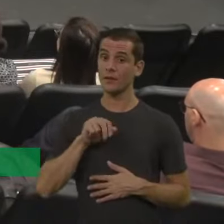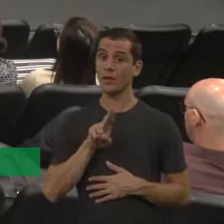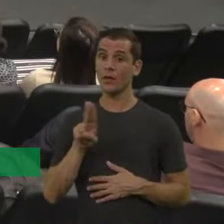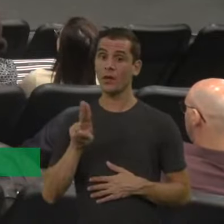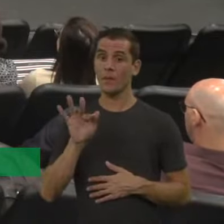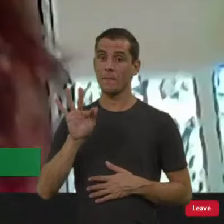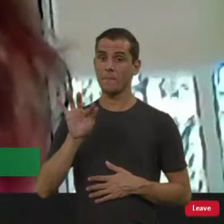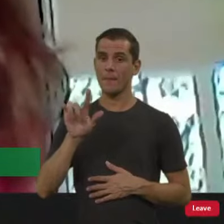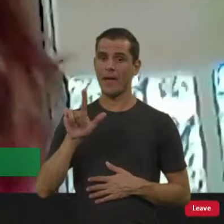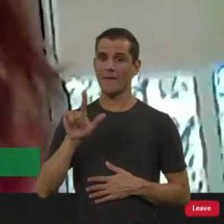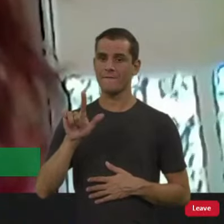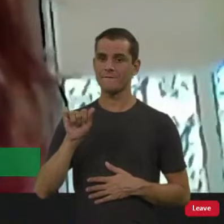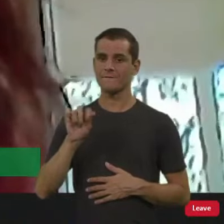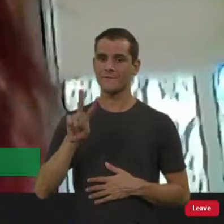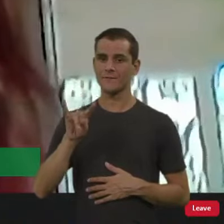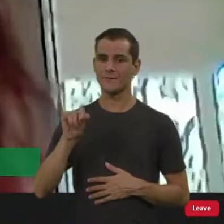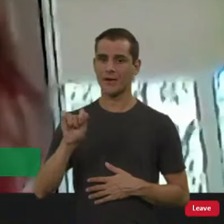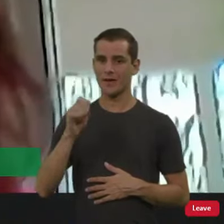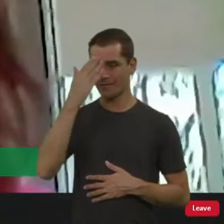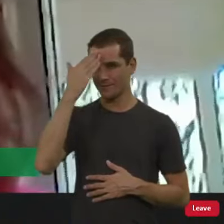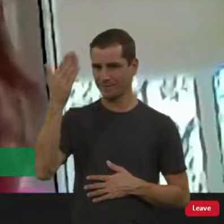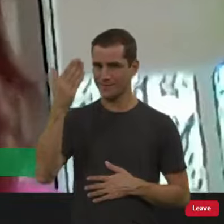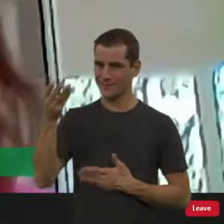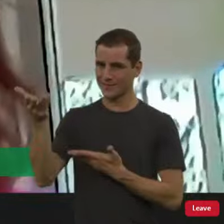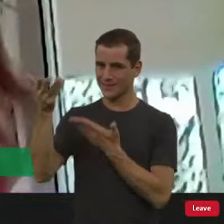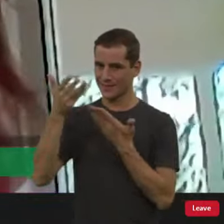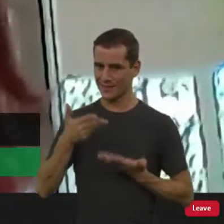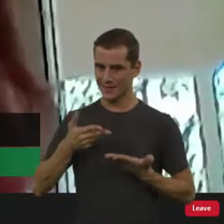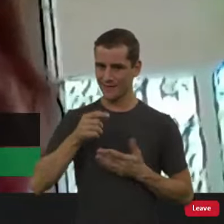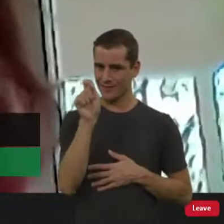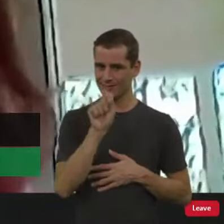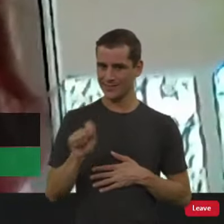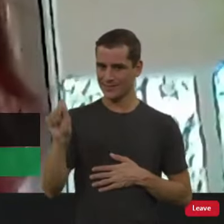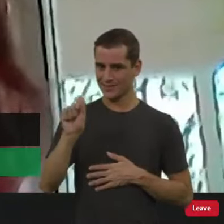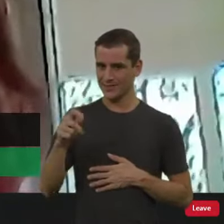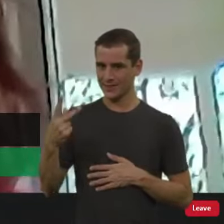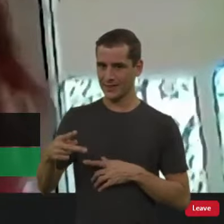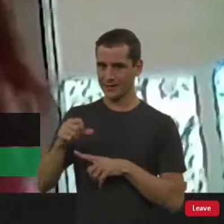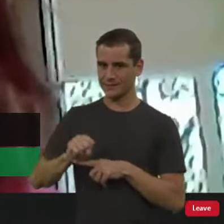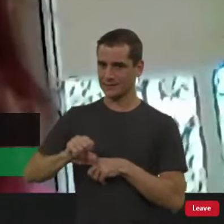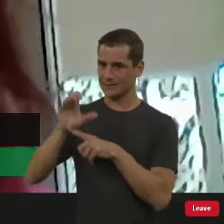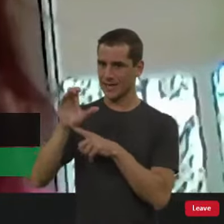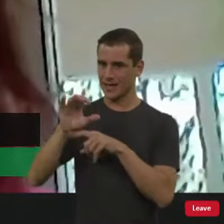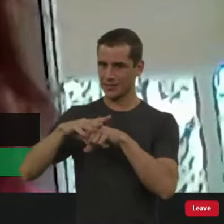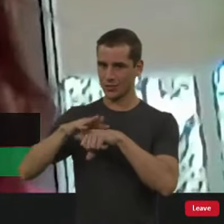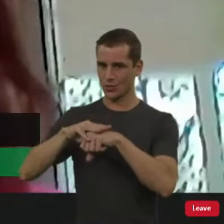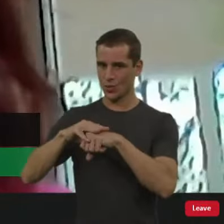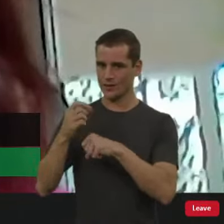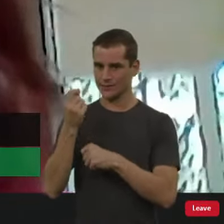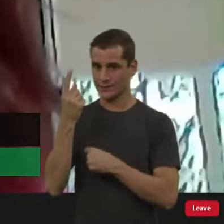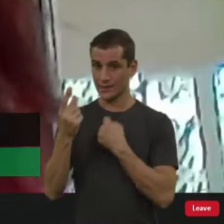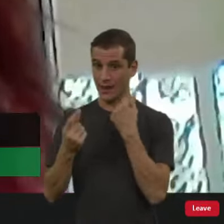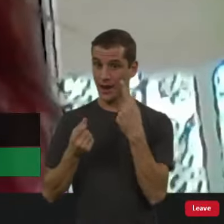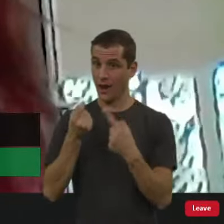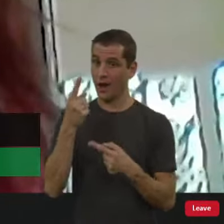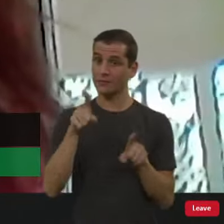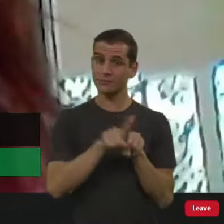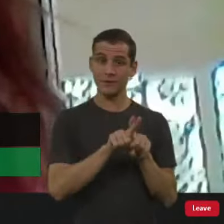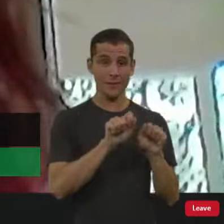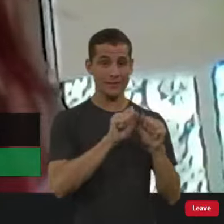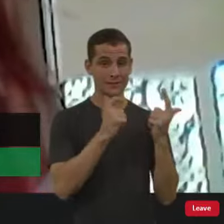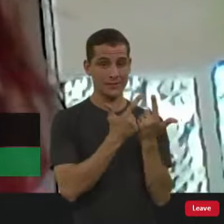o convite da Associação Catarinense de Doenças Raras e da Assembleia Legislativa de Santa Catarina. É uma honra estar aqui